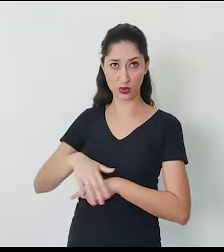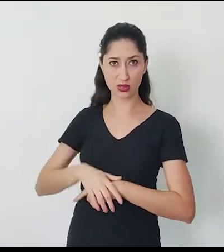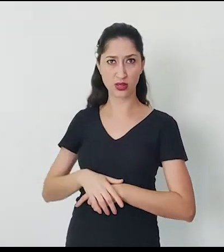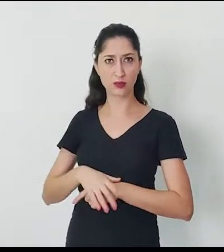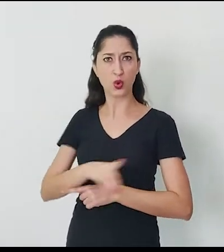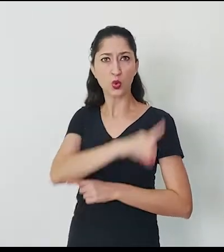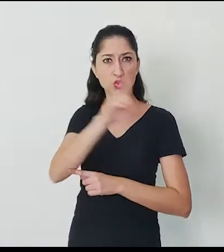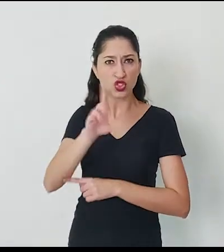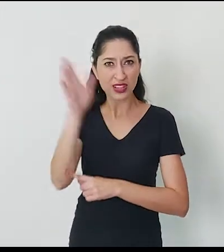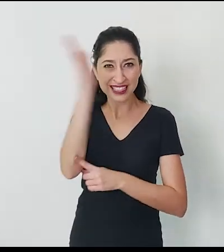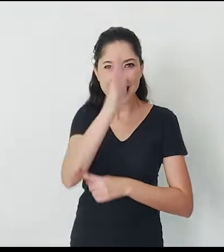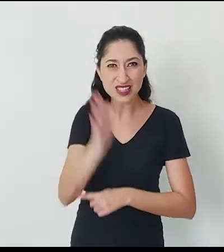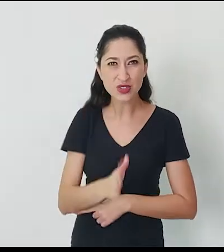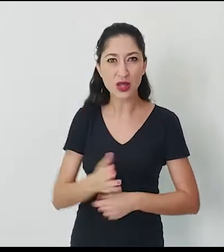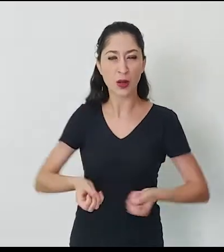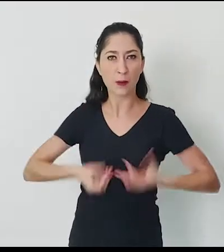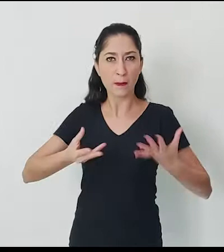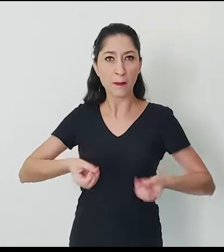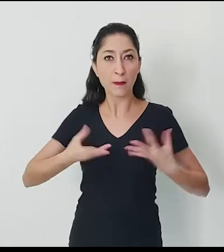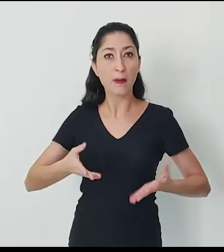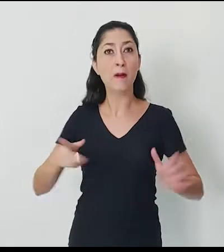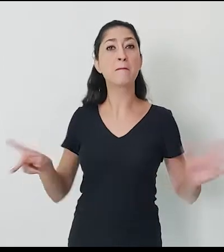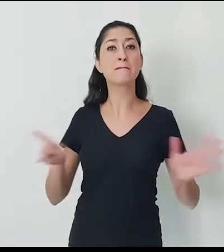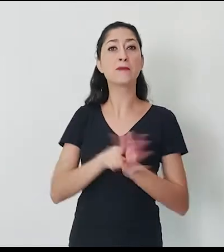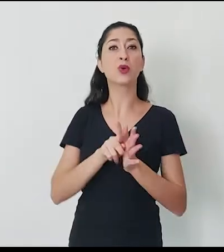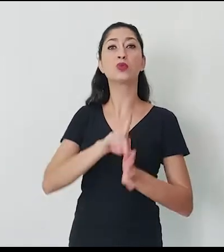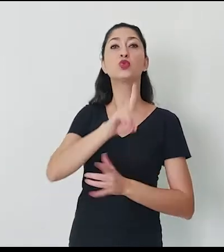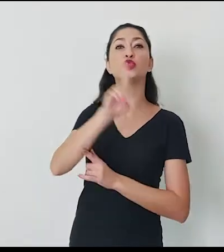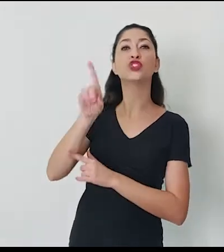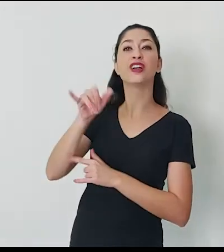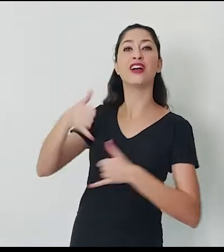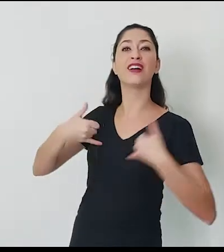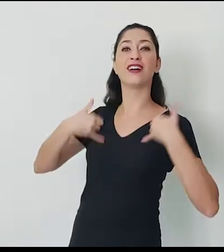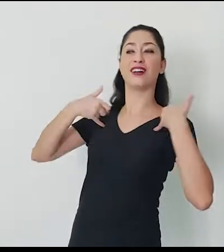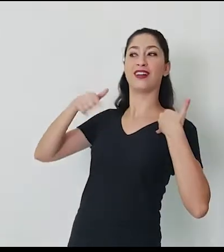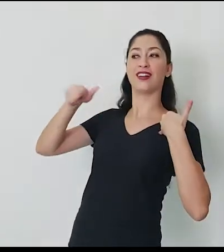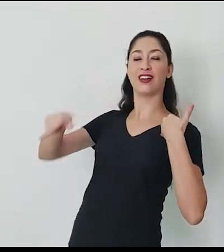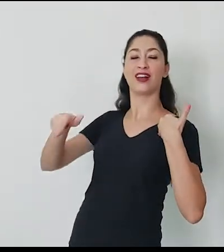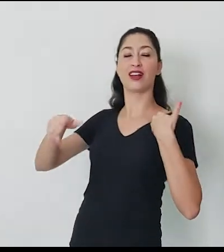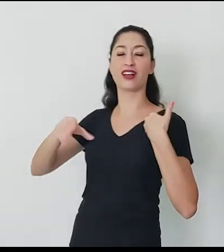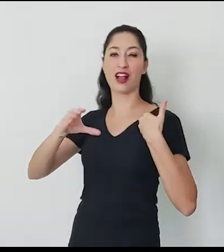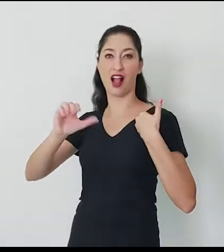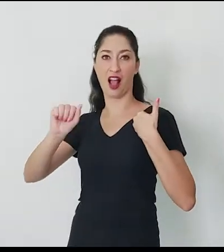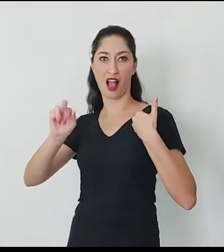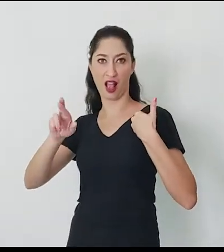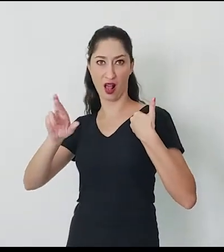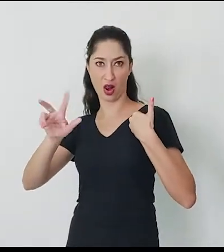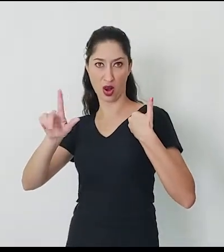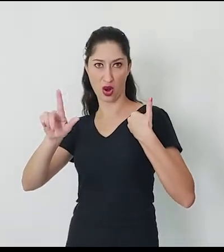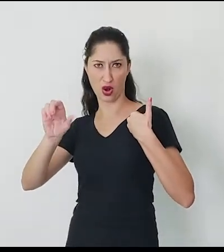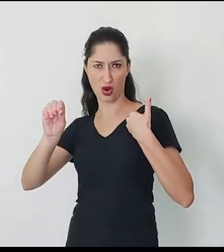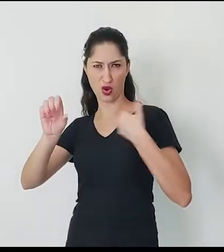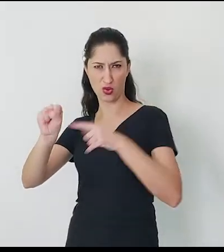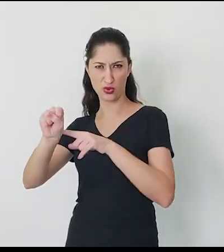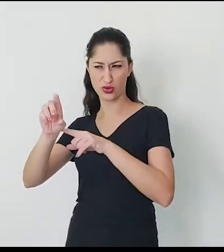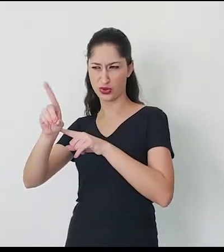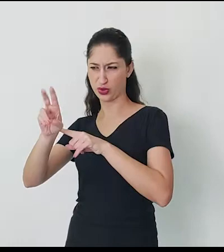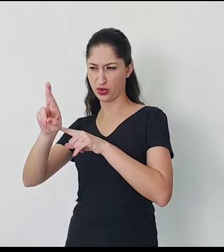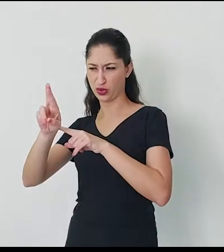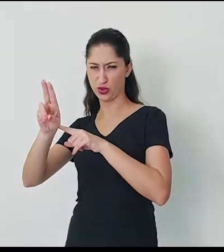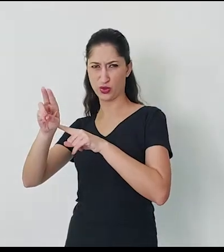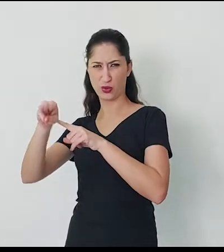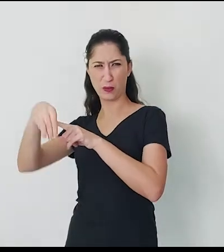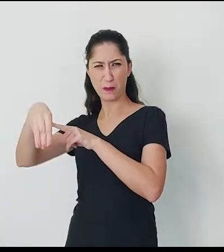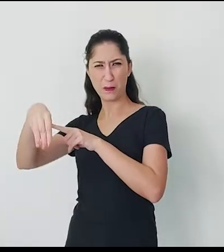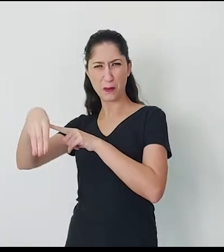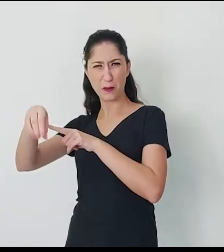de Andrade. Aquele carinha lá que a gente sempre escrevia, a professora dava pra gente esses poemas. O tipo de poema